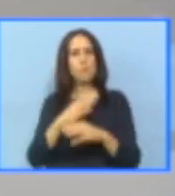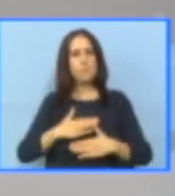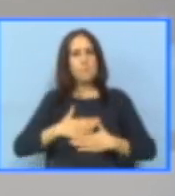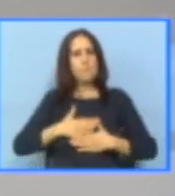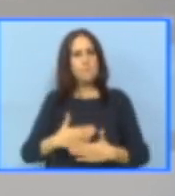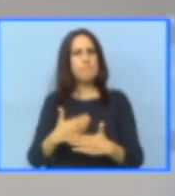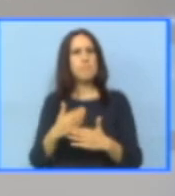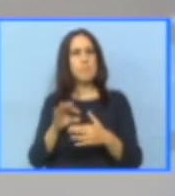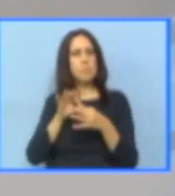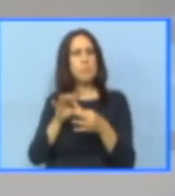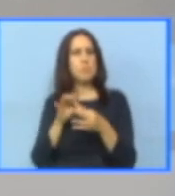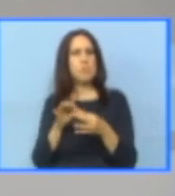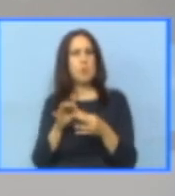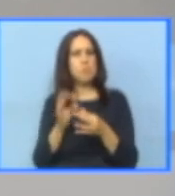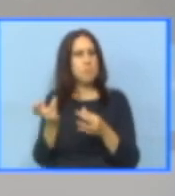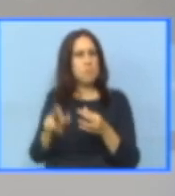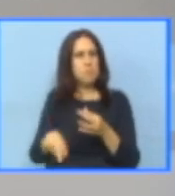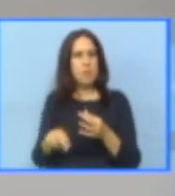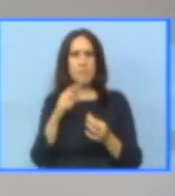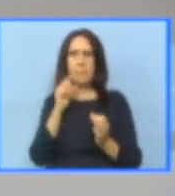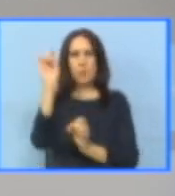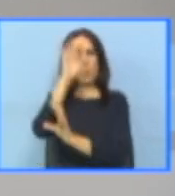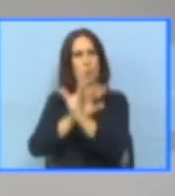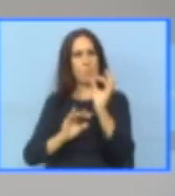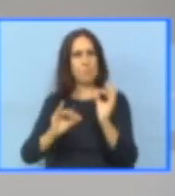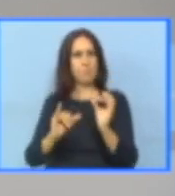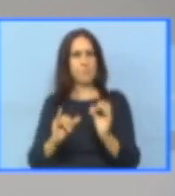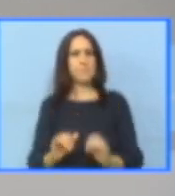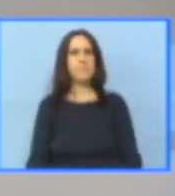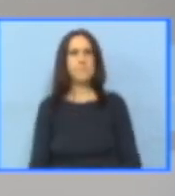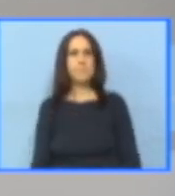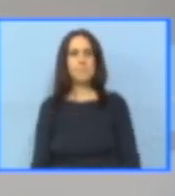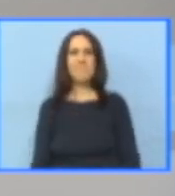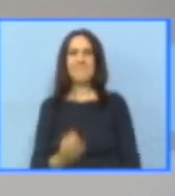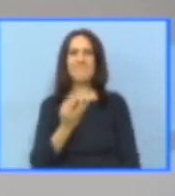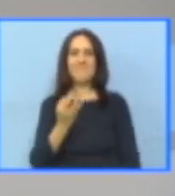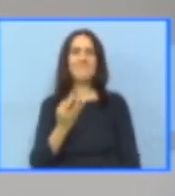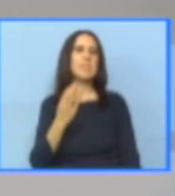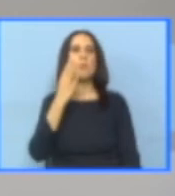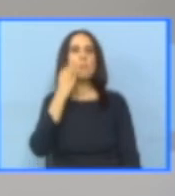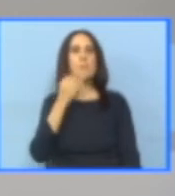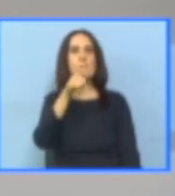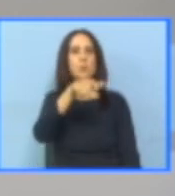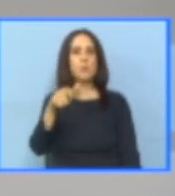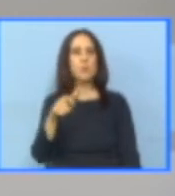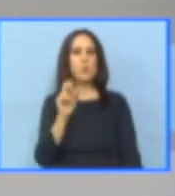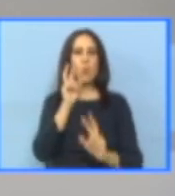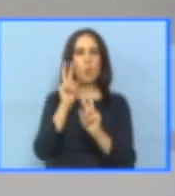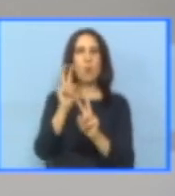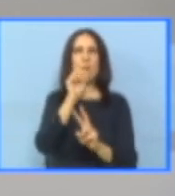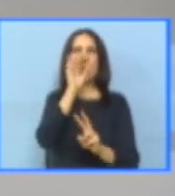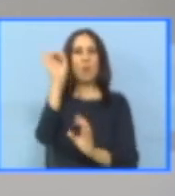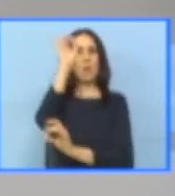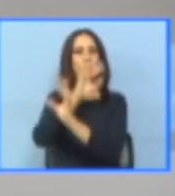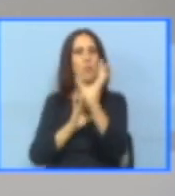de cooperação também, já na própria Europa? Eu acho que as pessoas estão a começar a olhar para a Europa